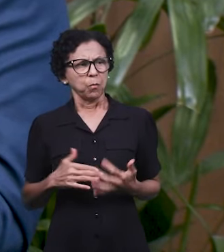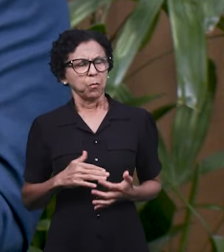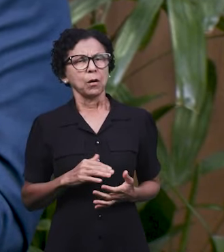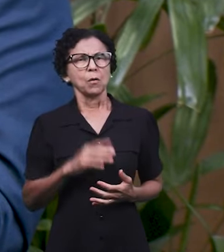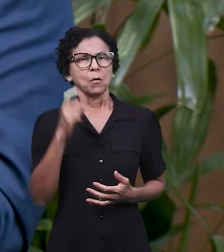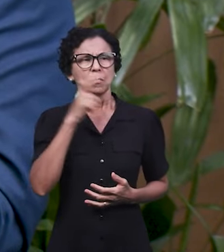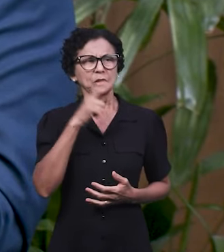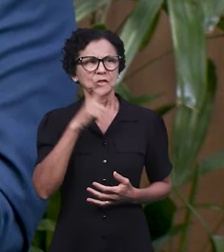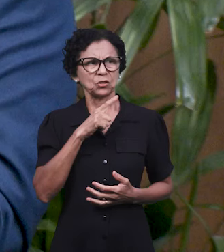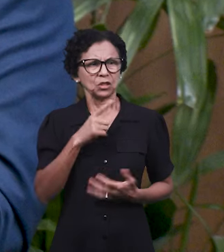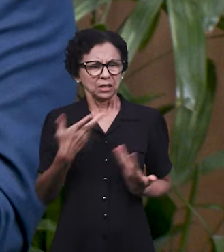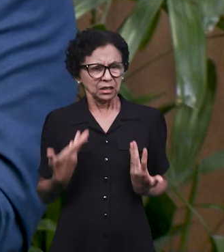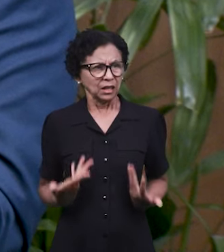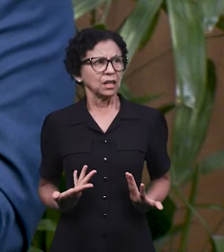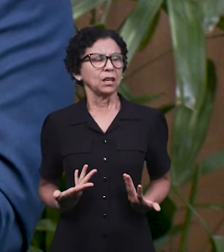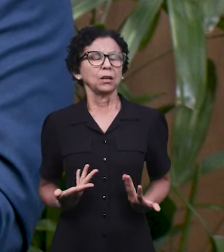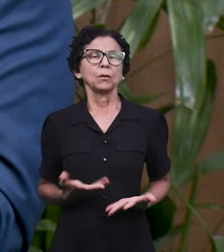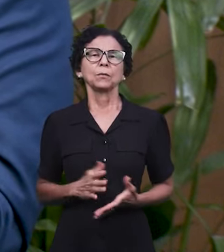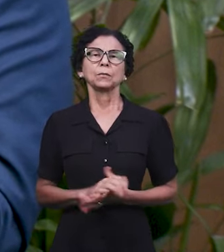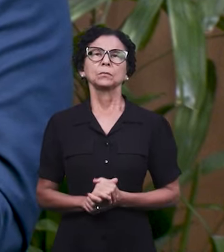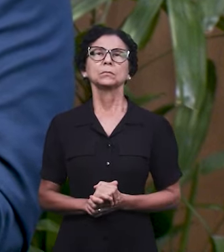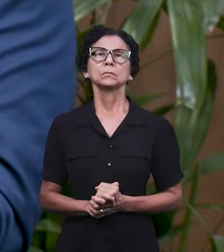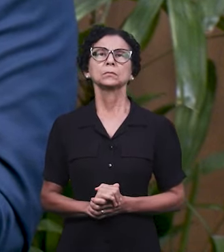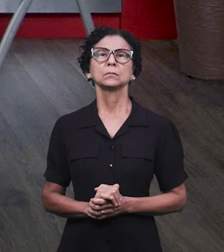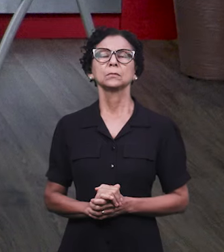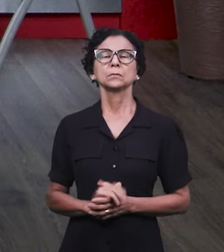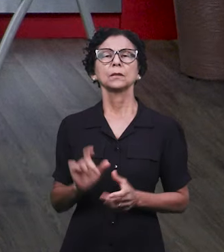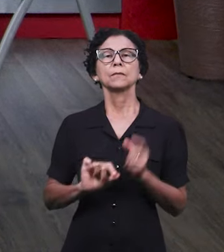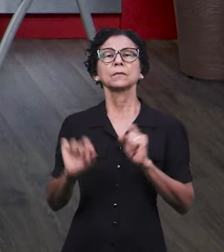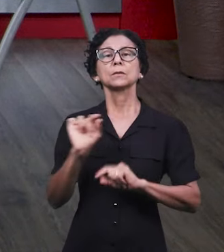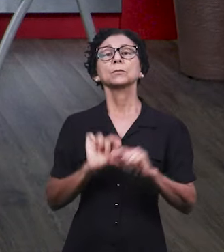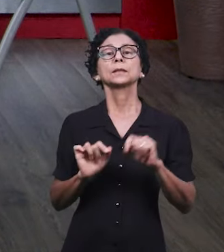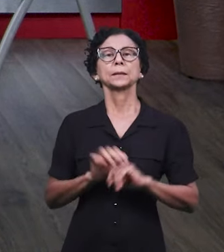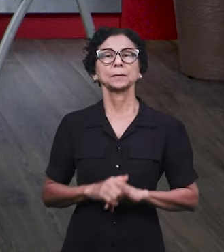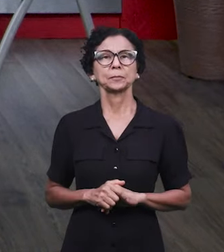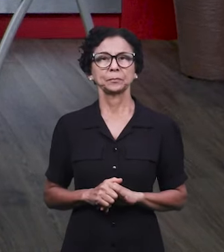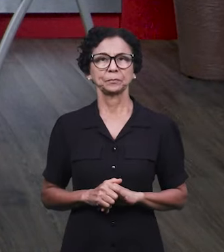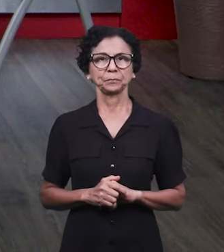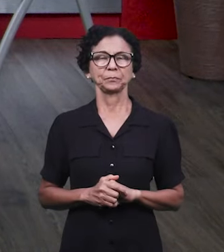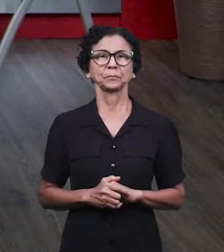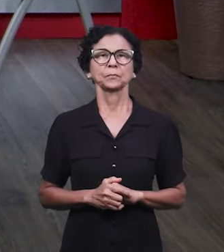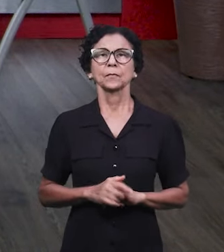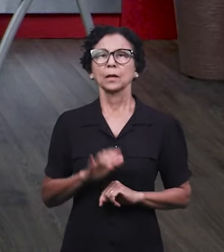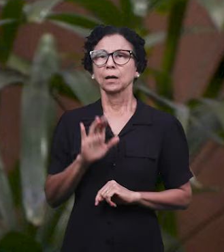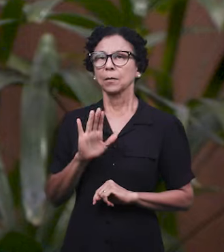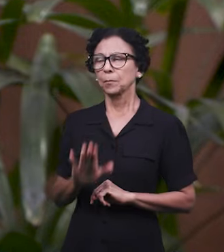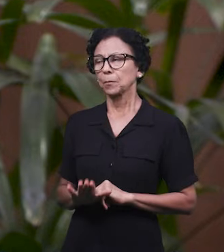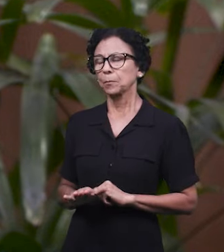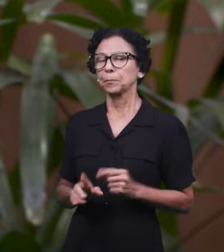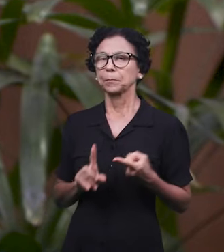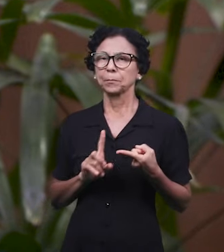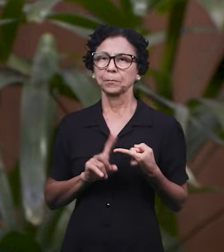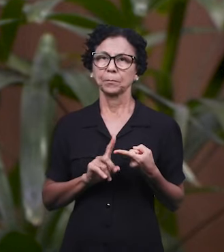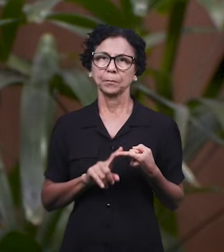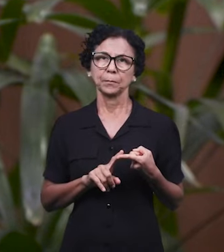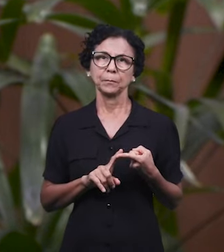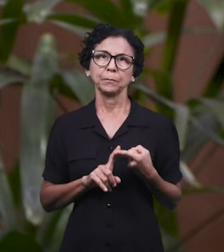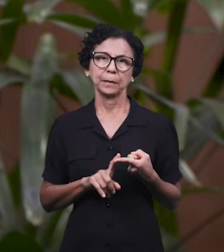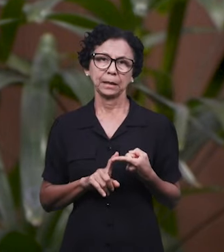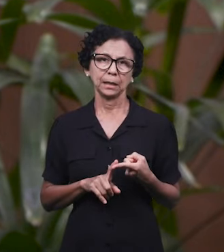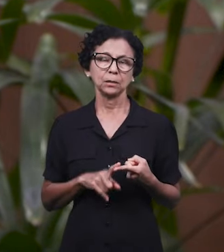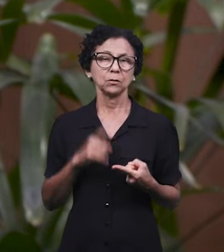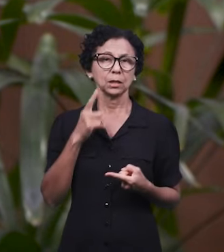falou né O que que a pessoa ela deve fazer a quem ela deve procurar eh primeiro Dr Rodrigo ela deve eh juntar